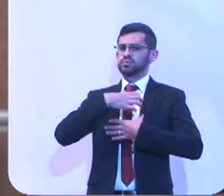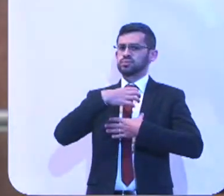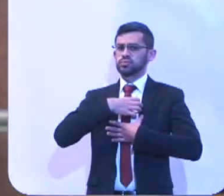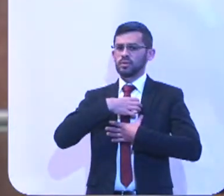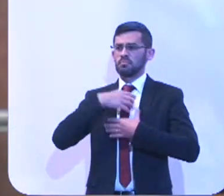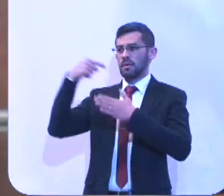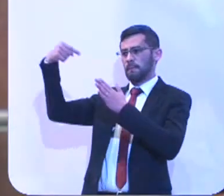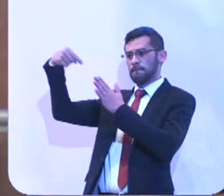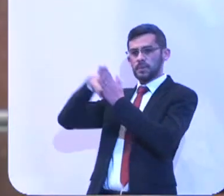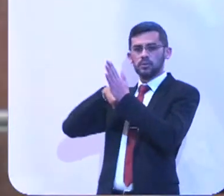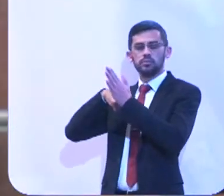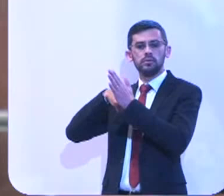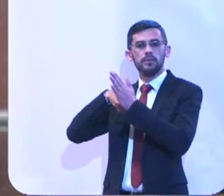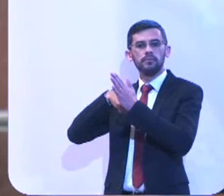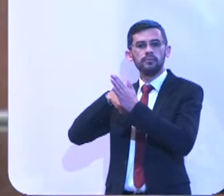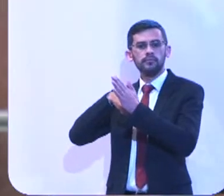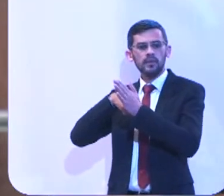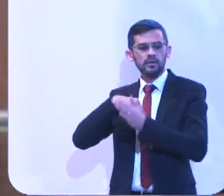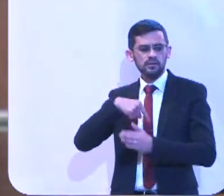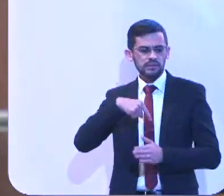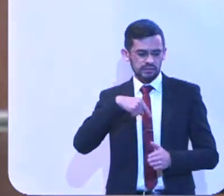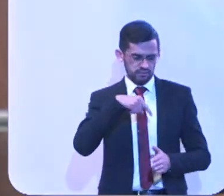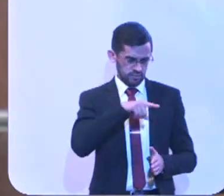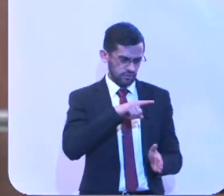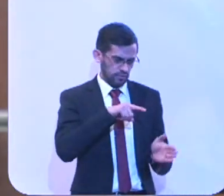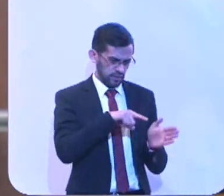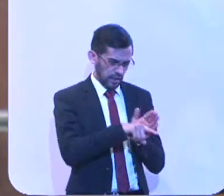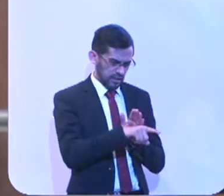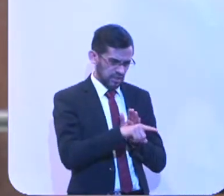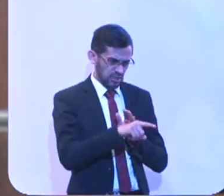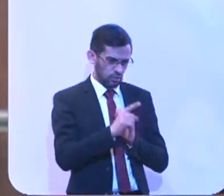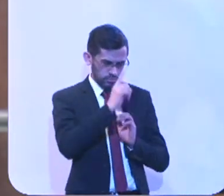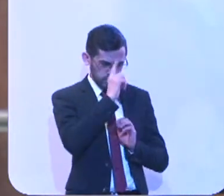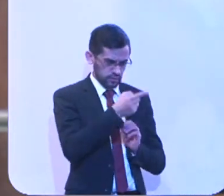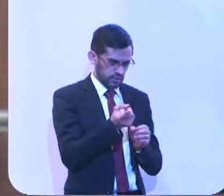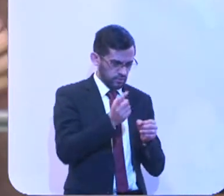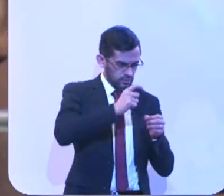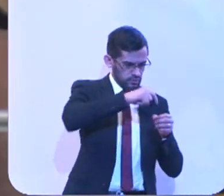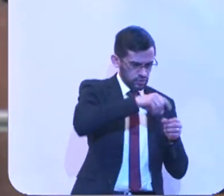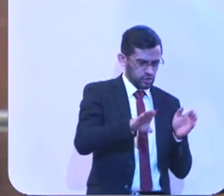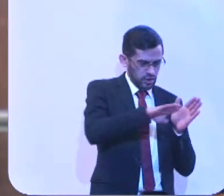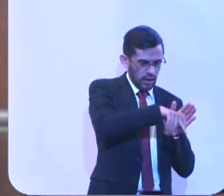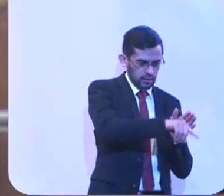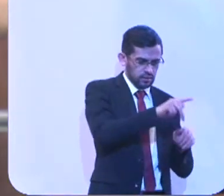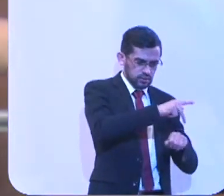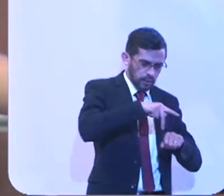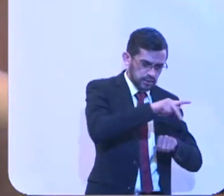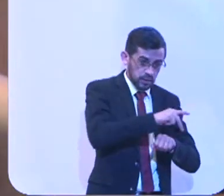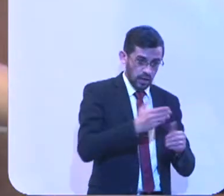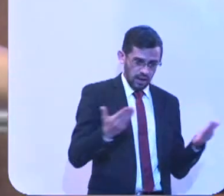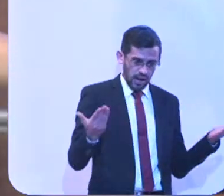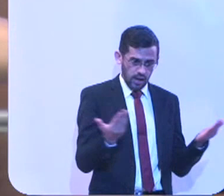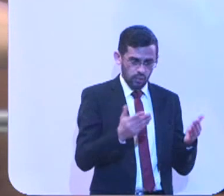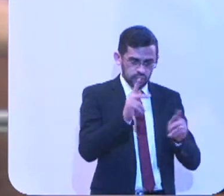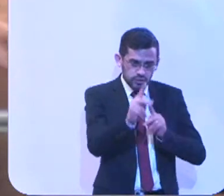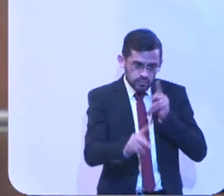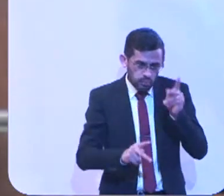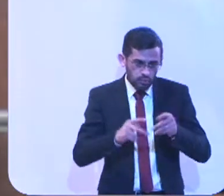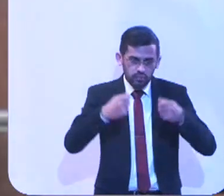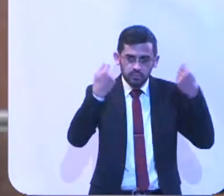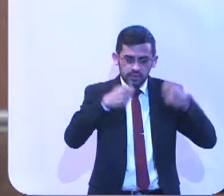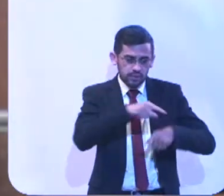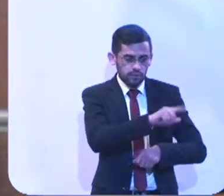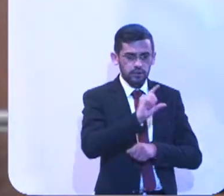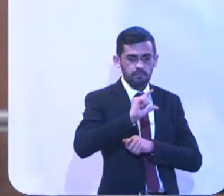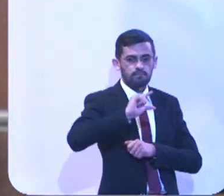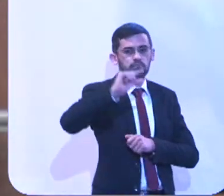incomoda: será que eu te trouxe aqui para na hora que esse povo mais precisa ir